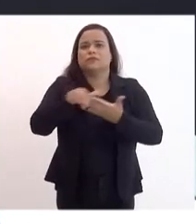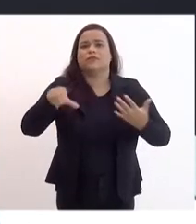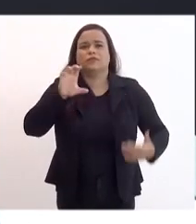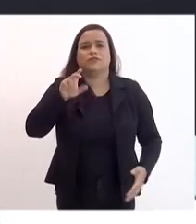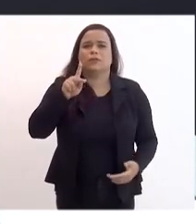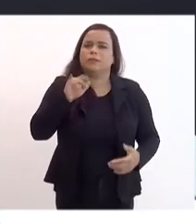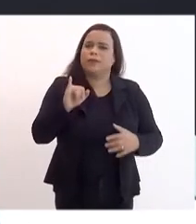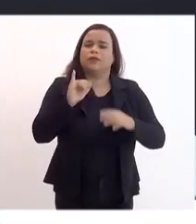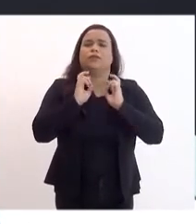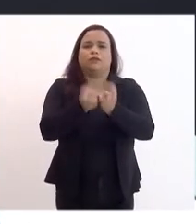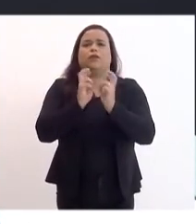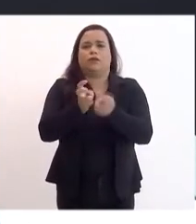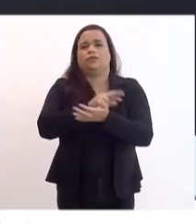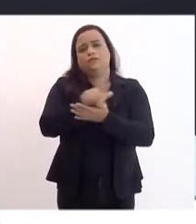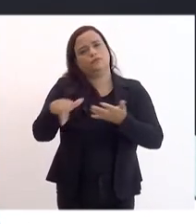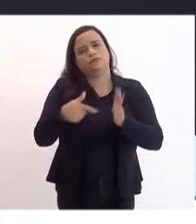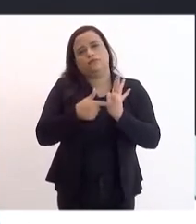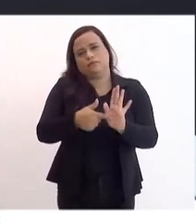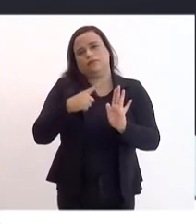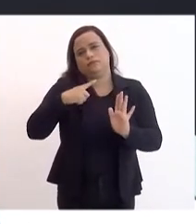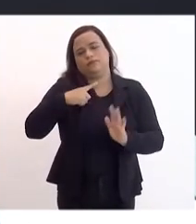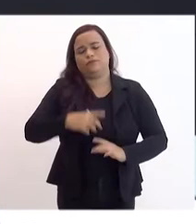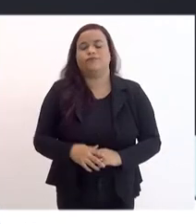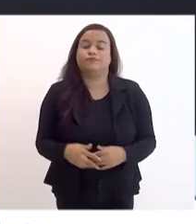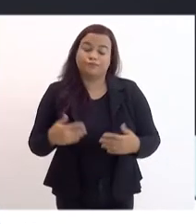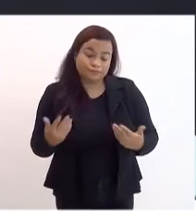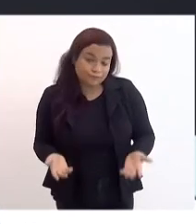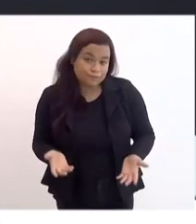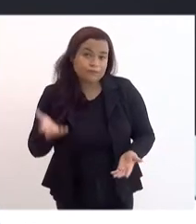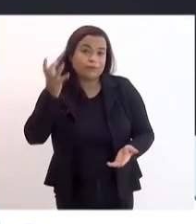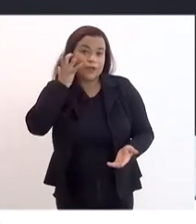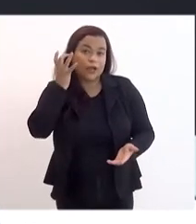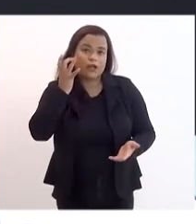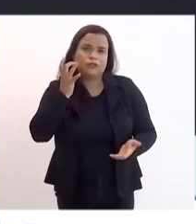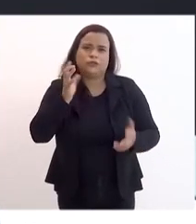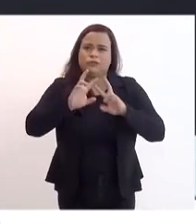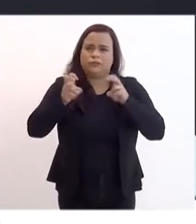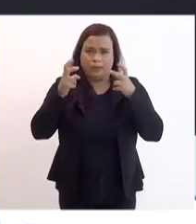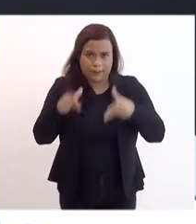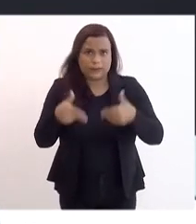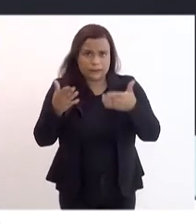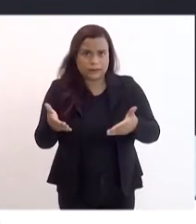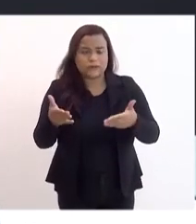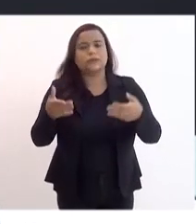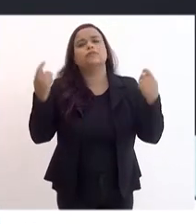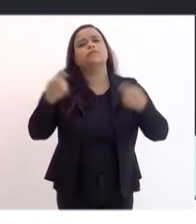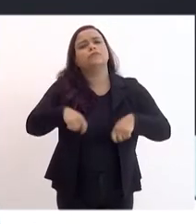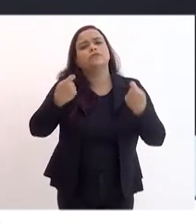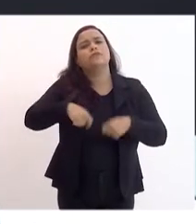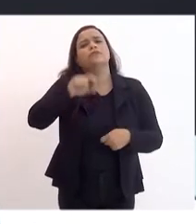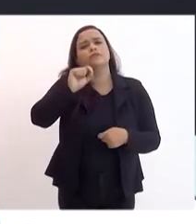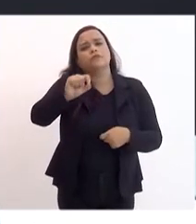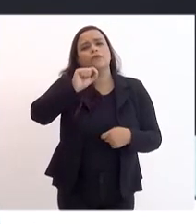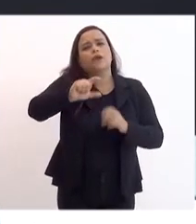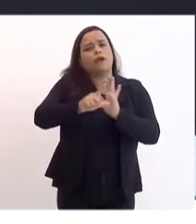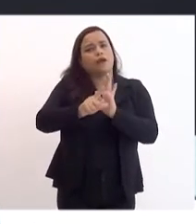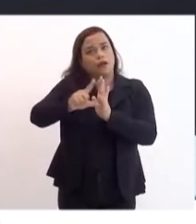dos trens. Então, eu achava que um tema como esse devia ser,